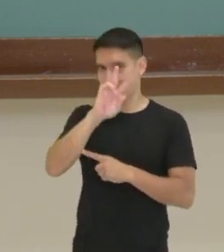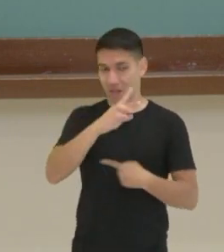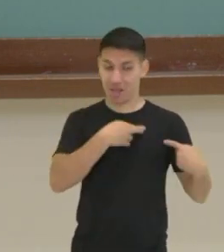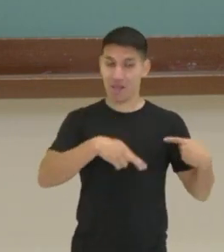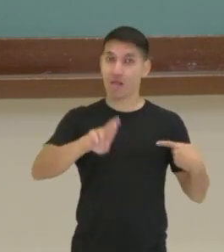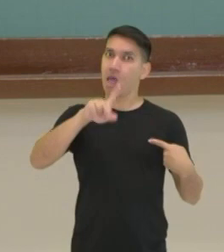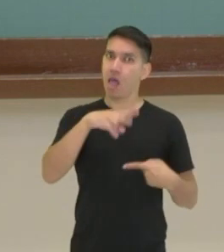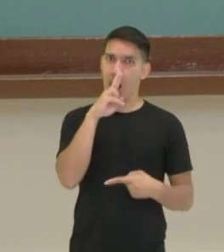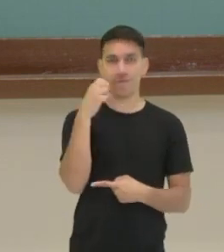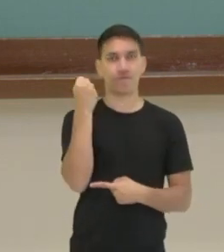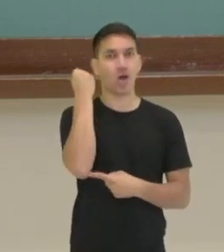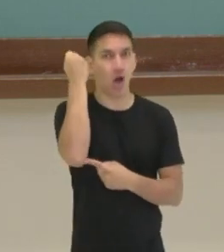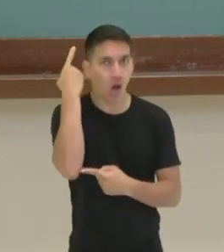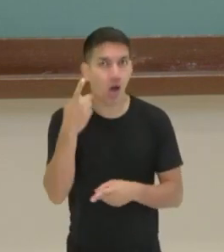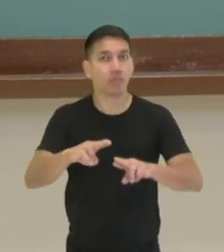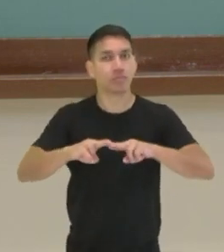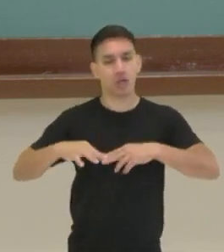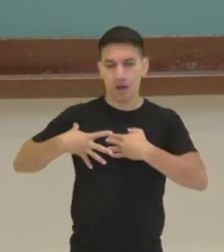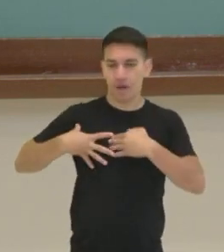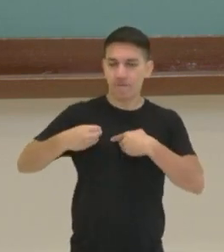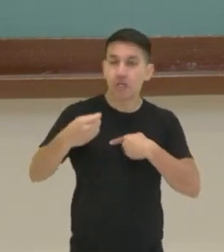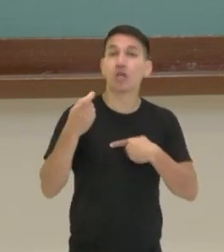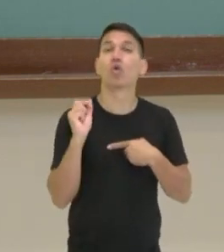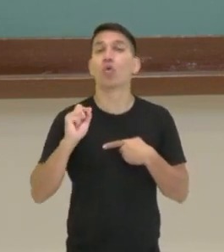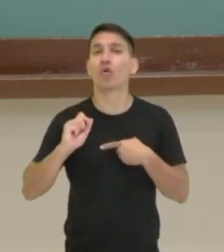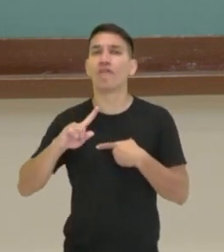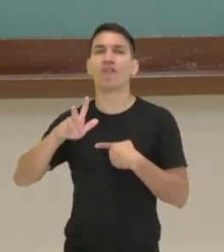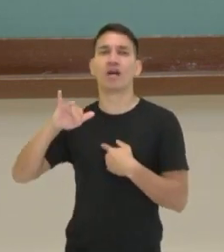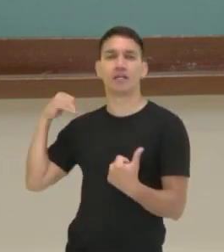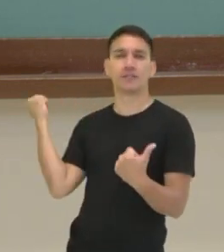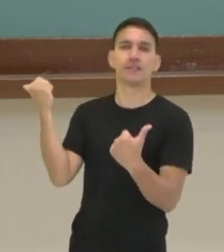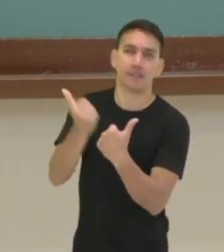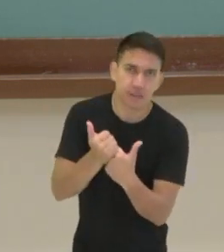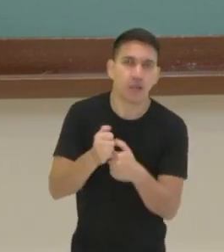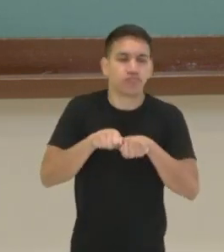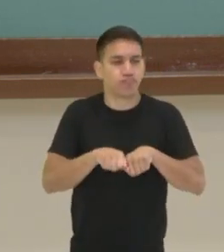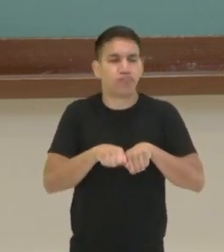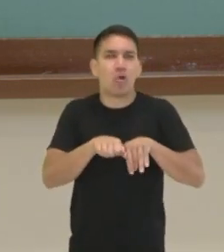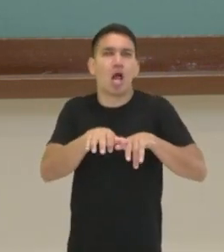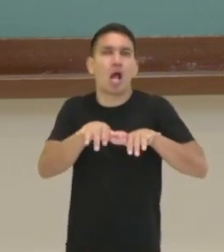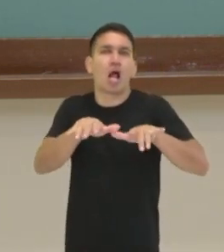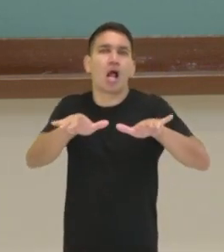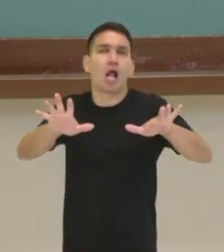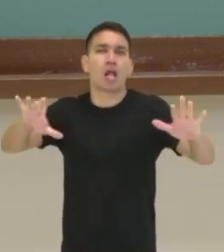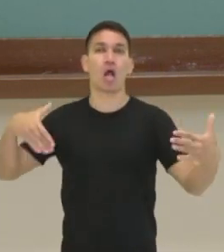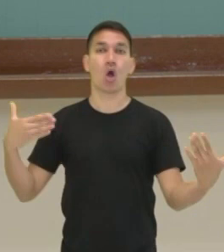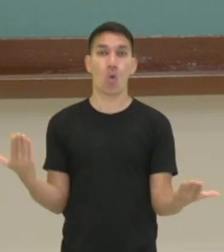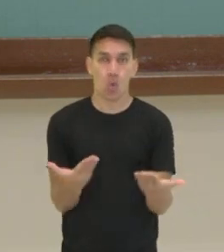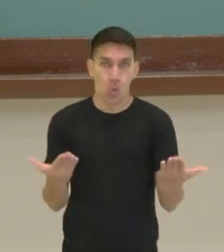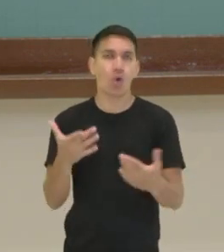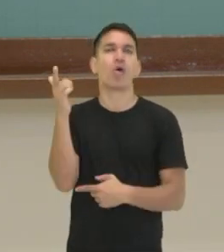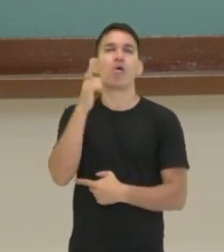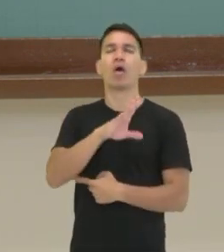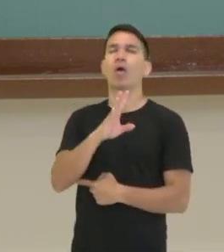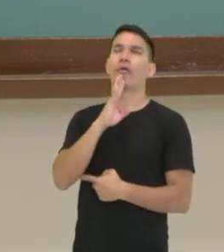muito forte e seu filho vai tomar o seu lugar e vai fazer a expansão do que a gente conhece hoje como Europa.